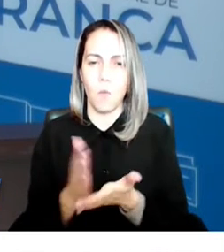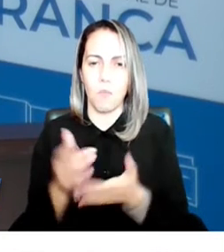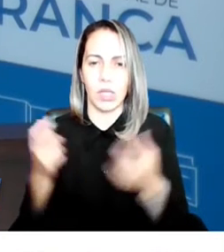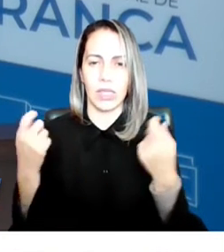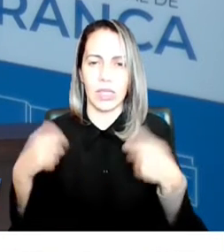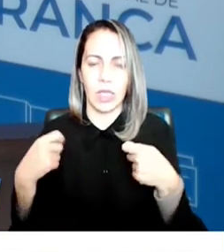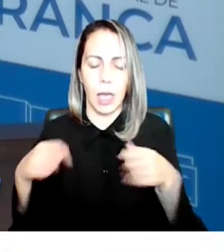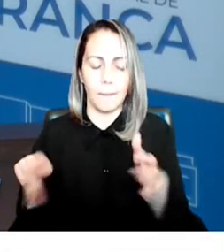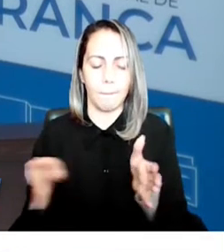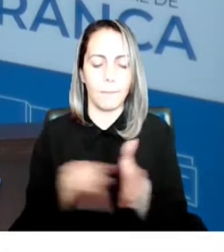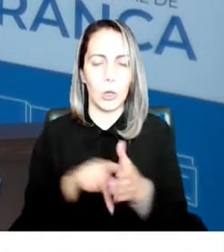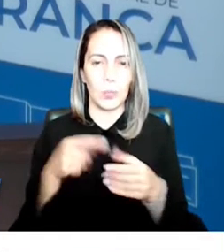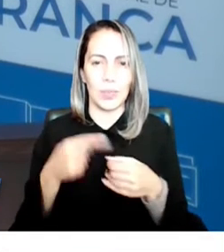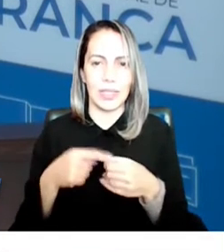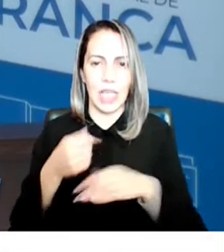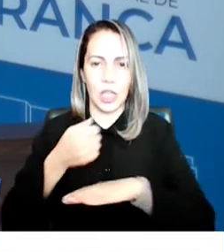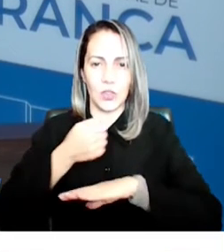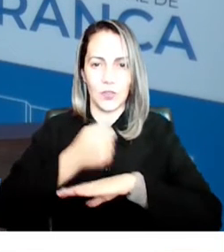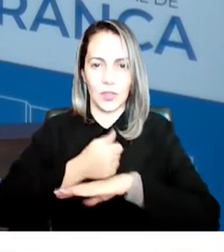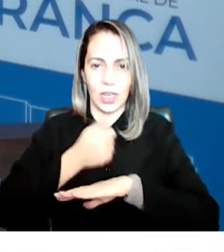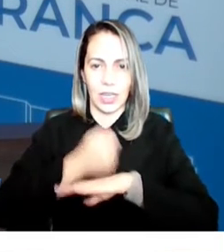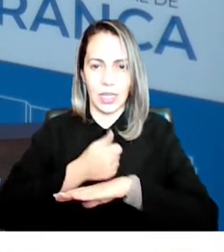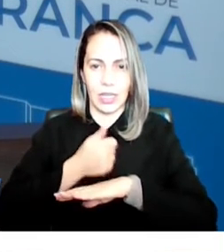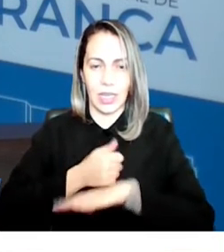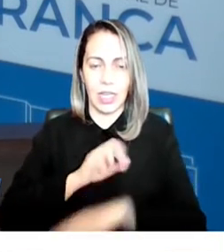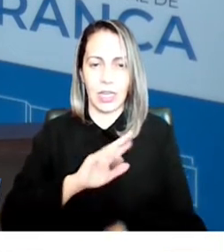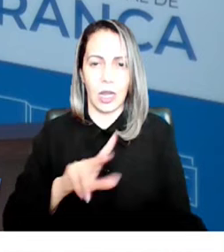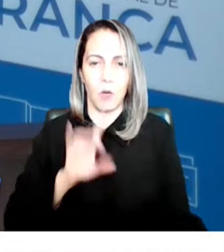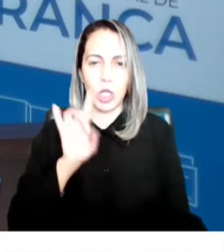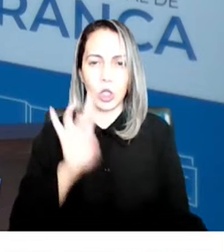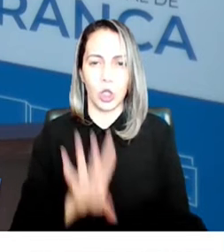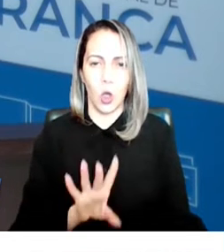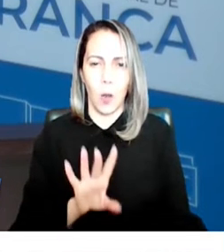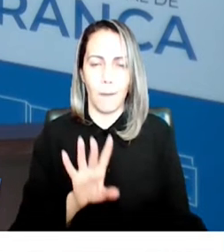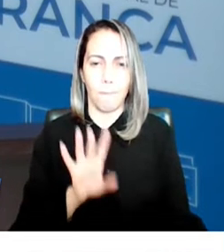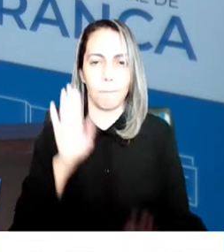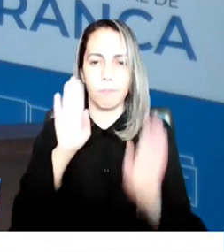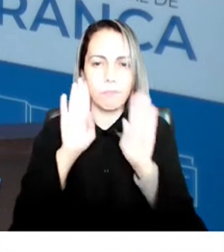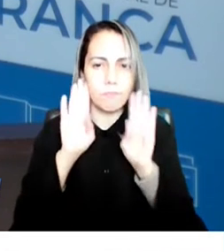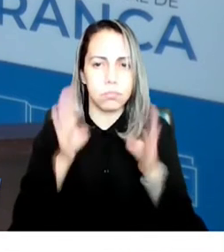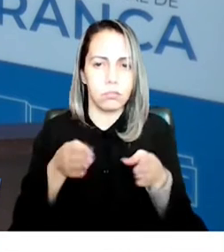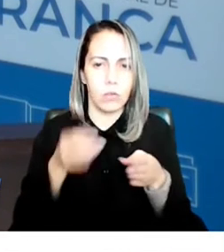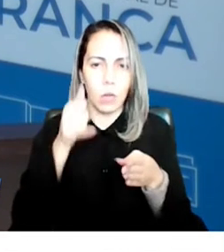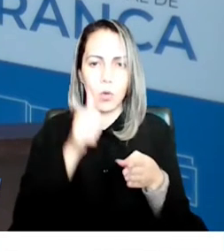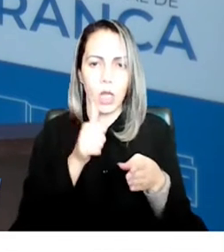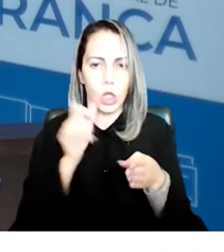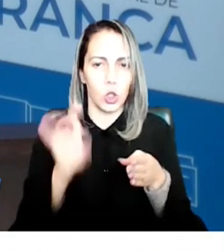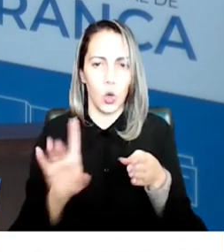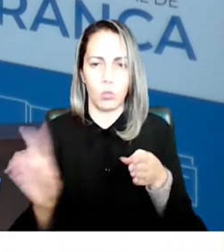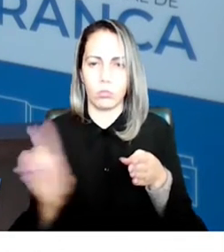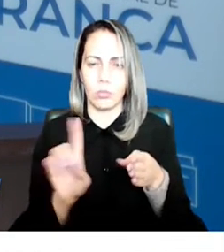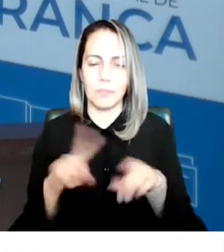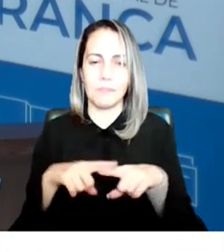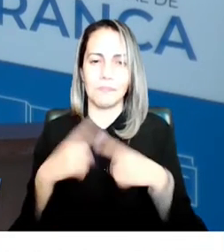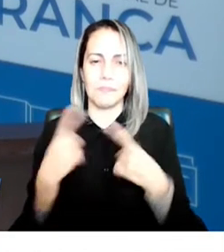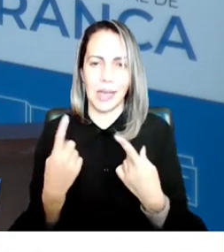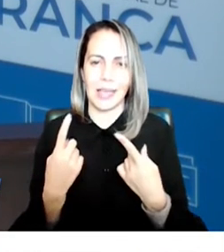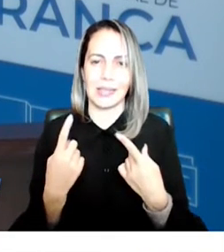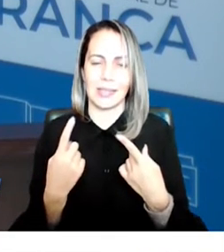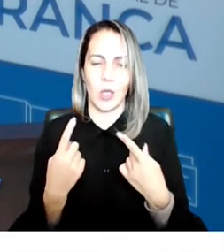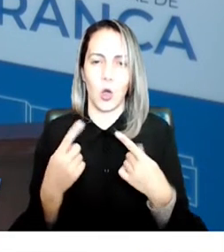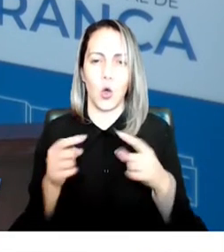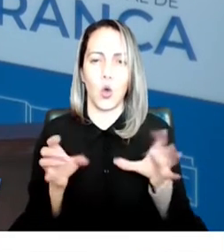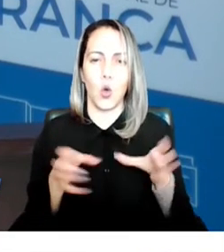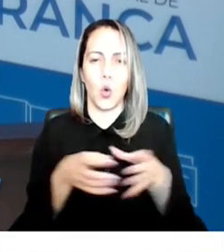Franca, que não diz respeito somente às mulheres, mas vou falar das minorias.